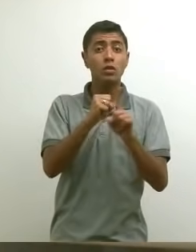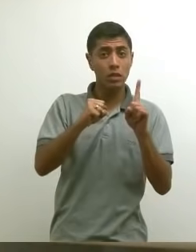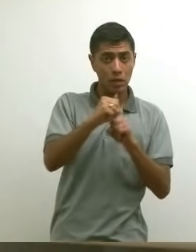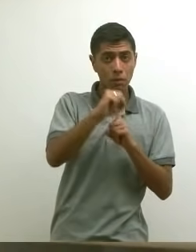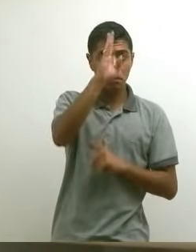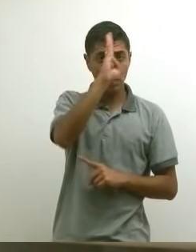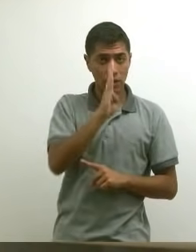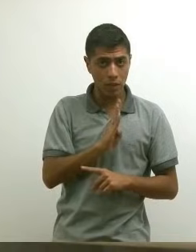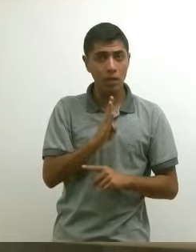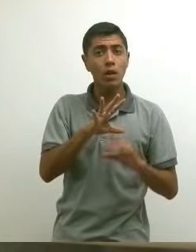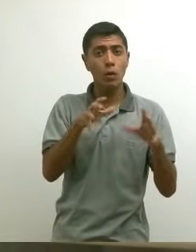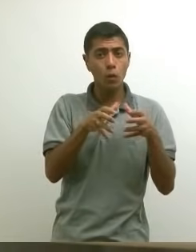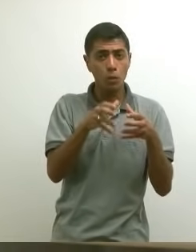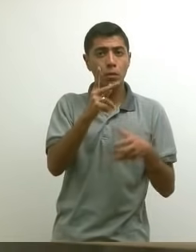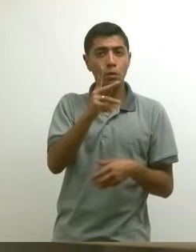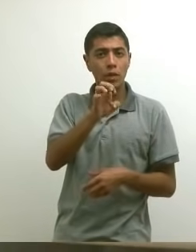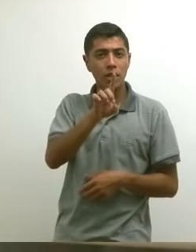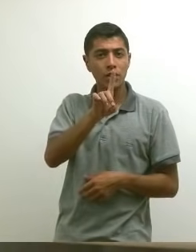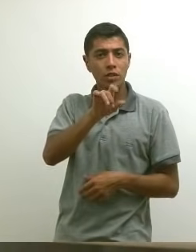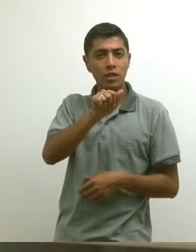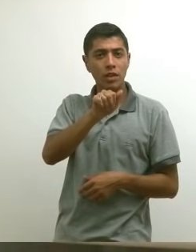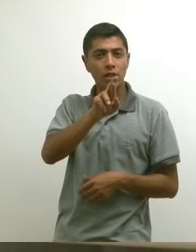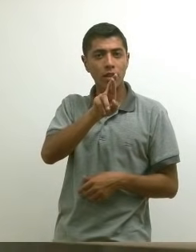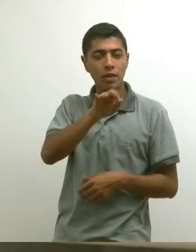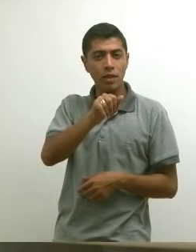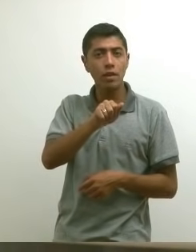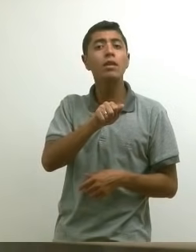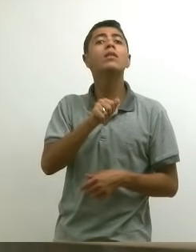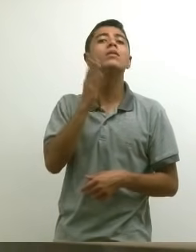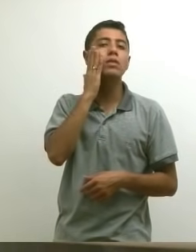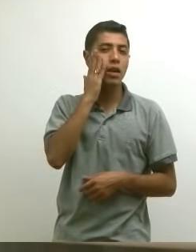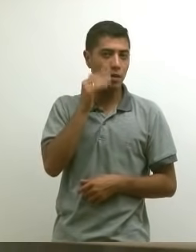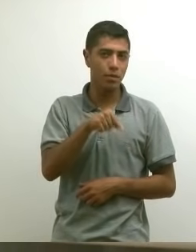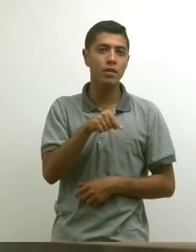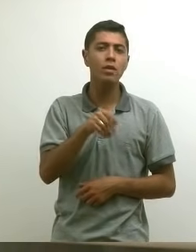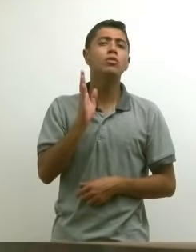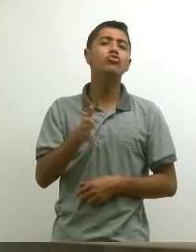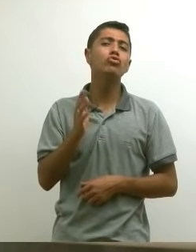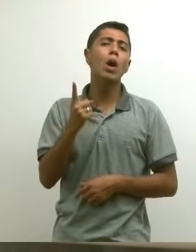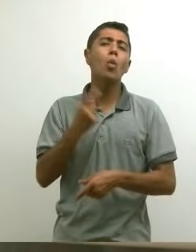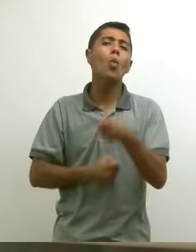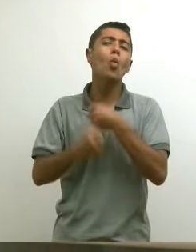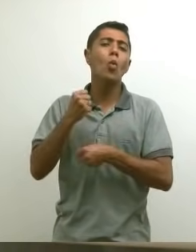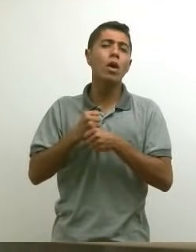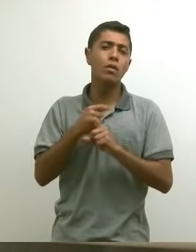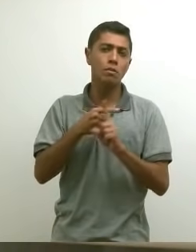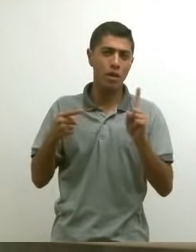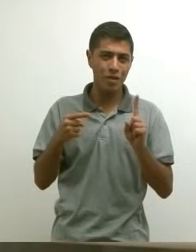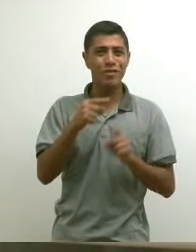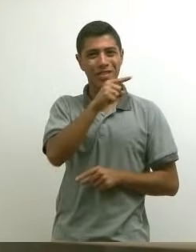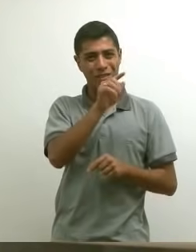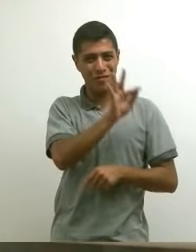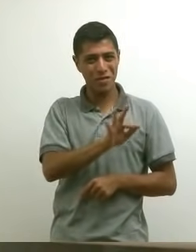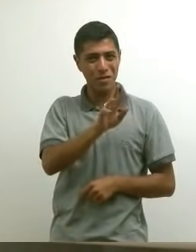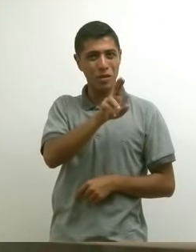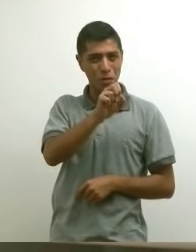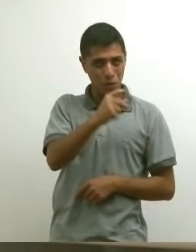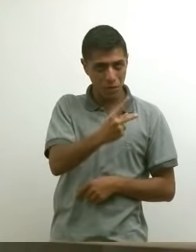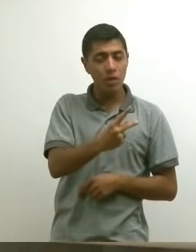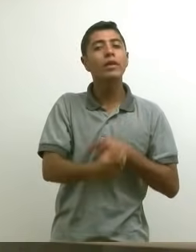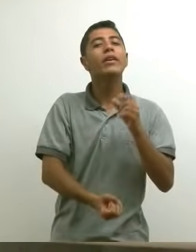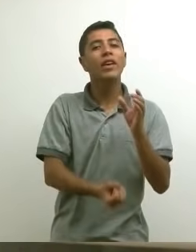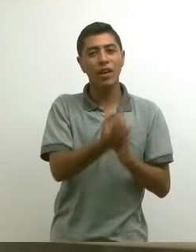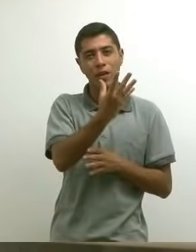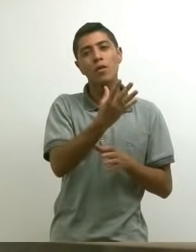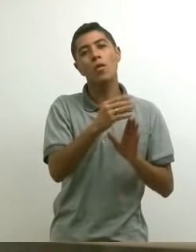de um ano e meio a gente montou o programa de pediatria integrativa trazendo o hospital de